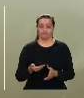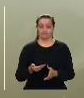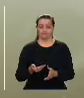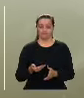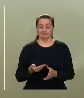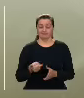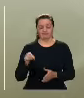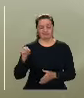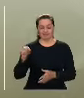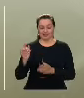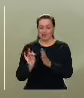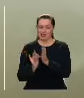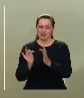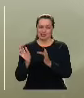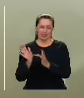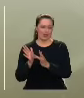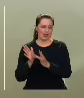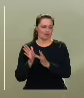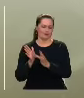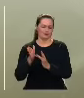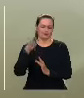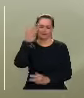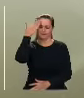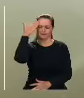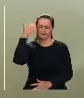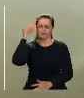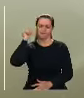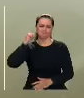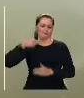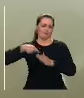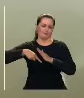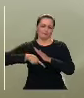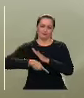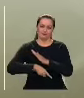Muito sábio, muito profundo isso, porque